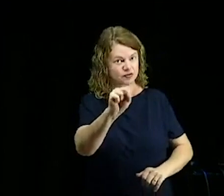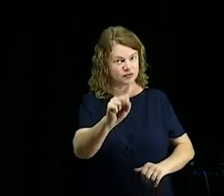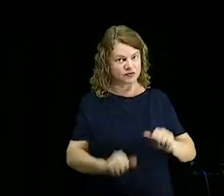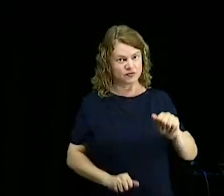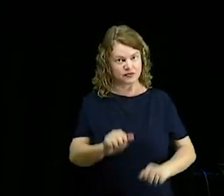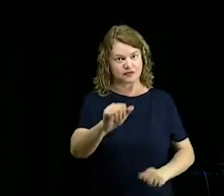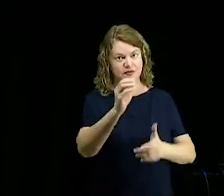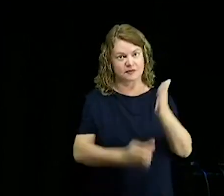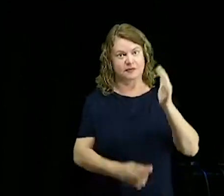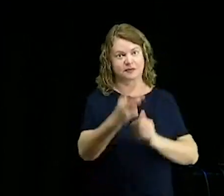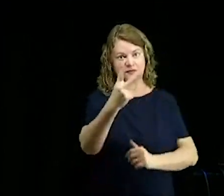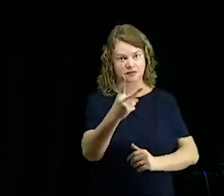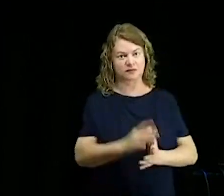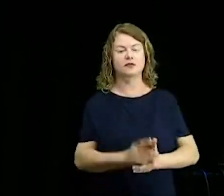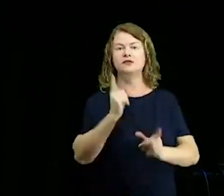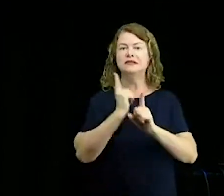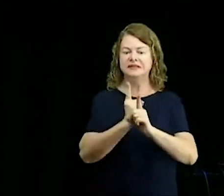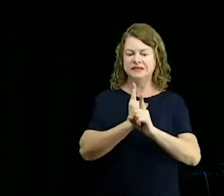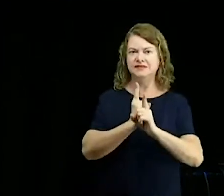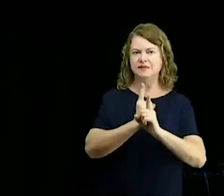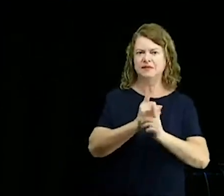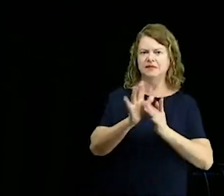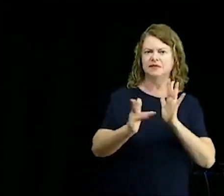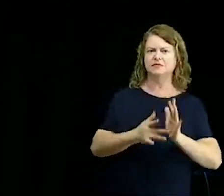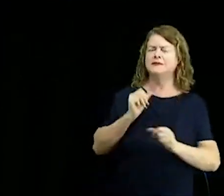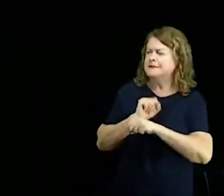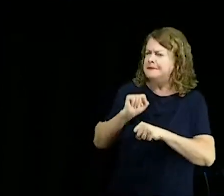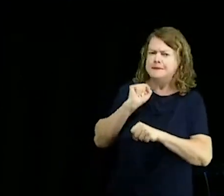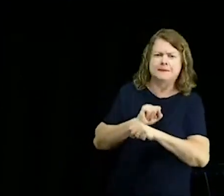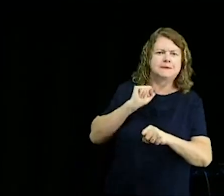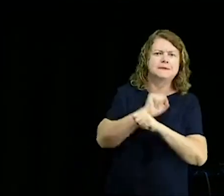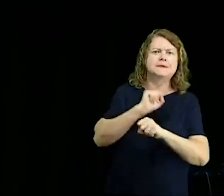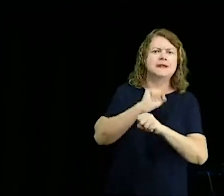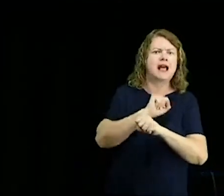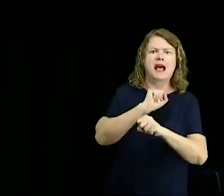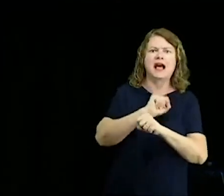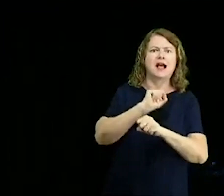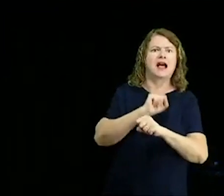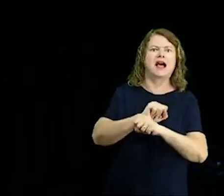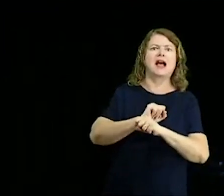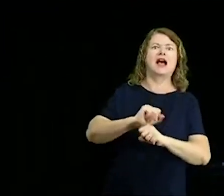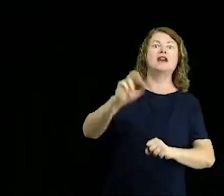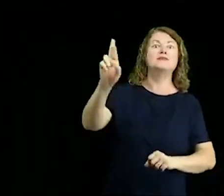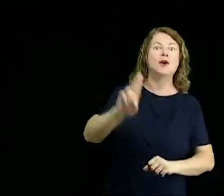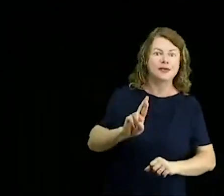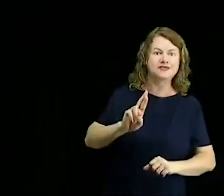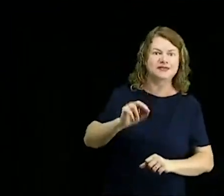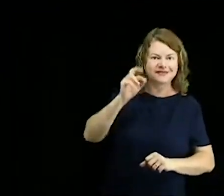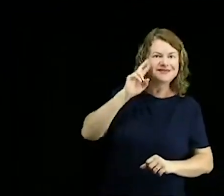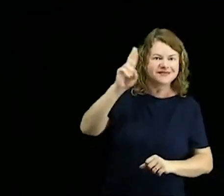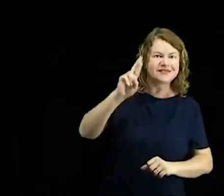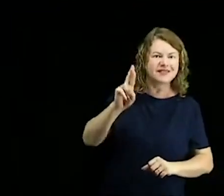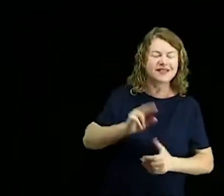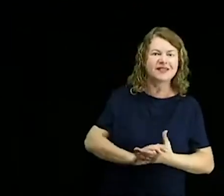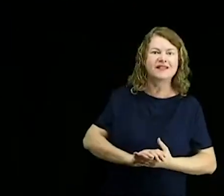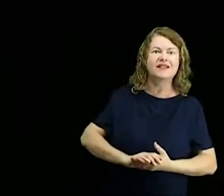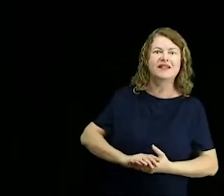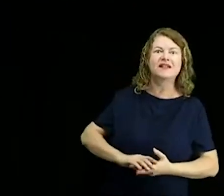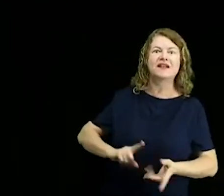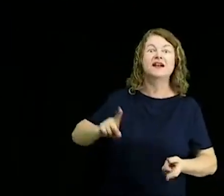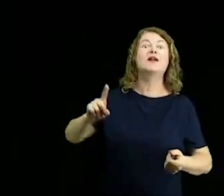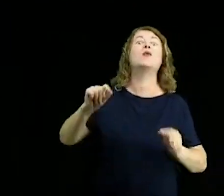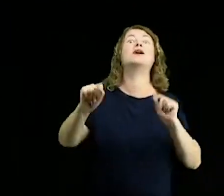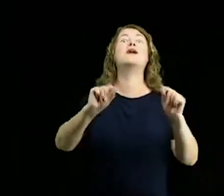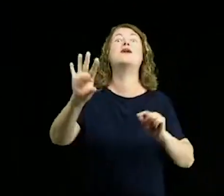Jesus estão esperando uma resposta do Senhor, vem fogo do céu em forma de lâminas. Aí é